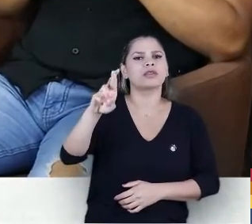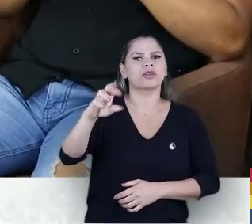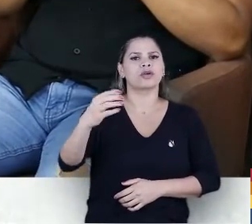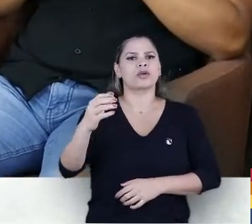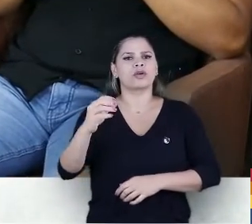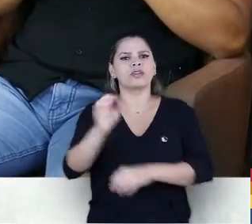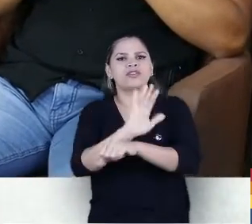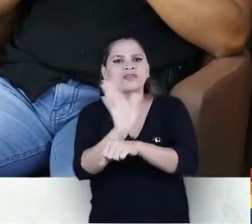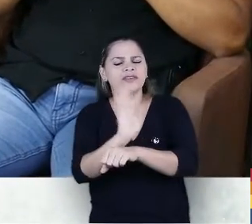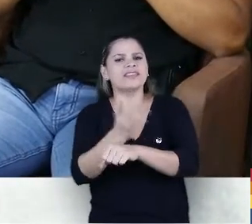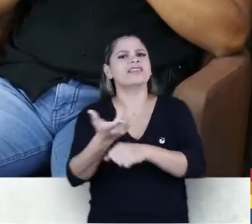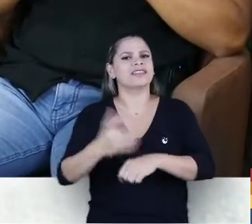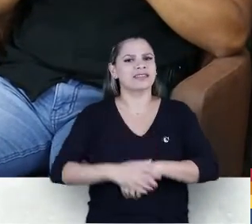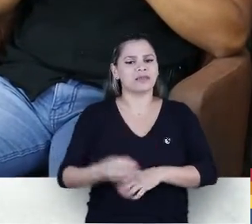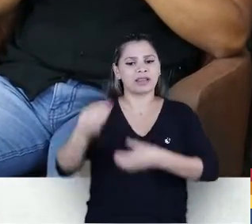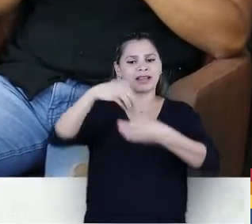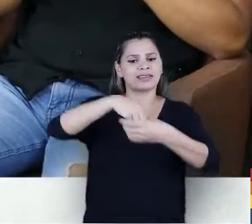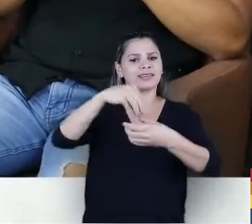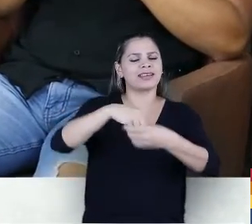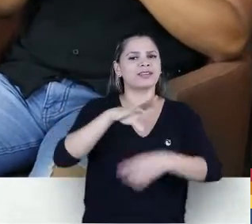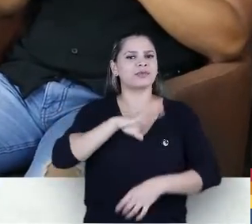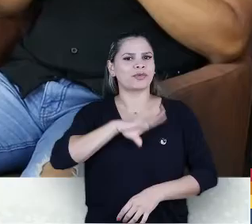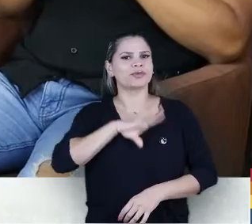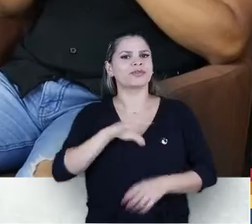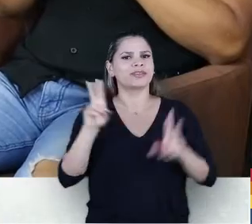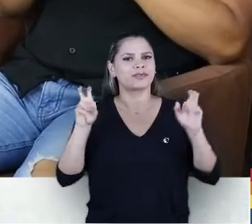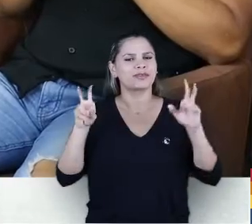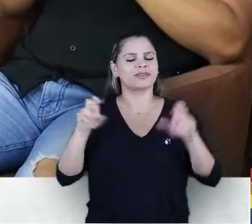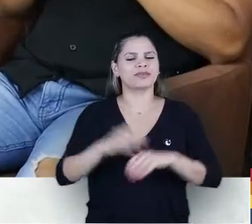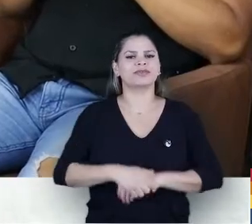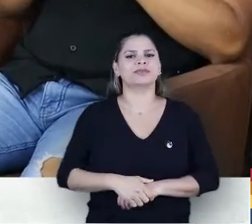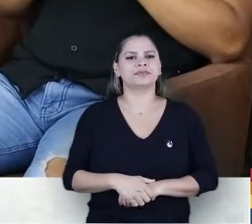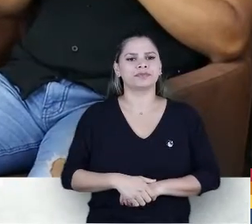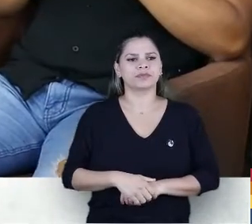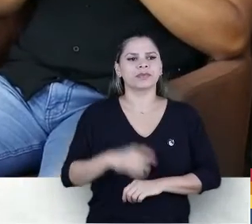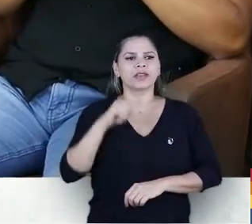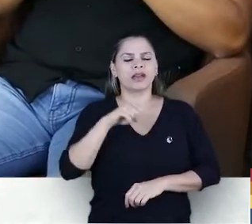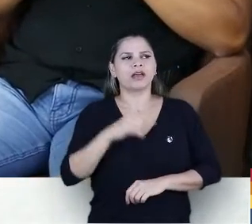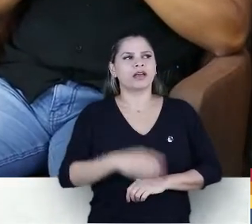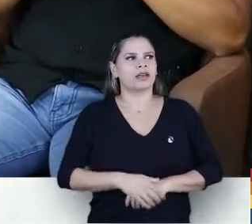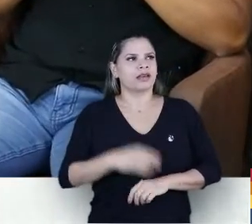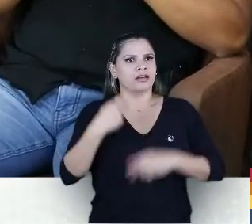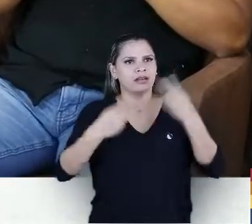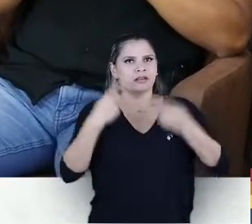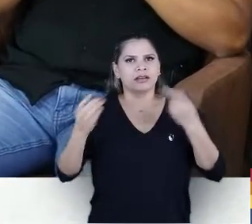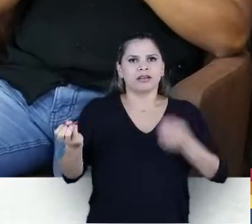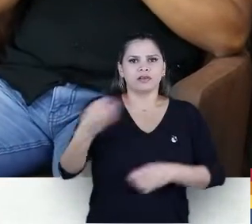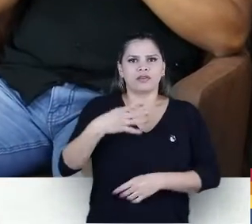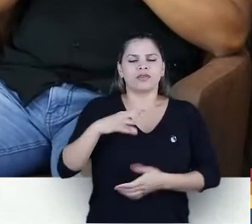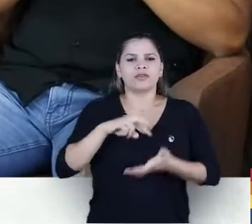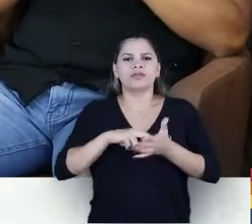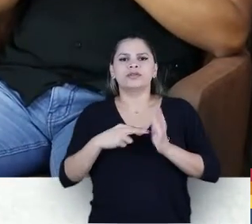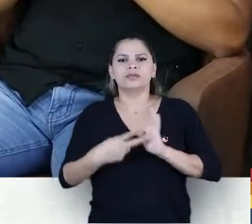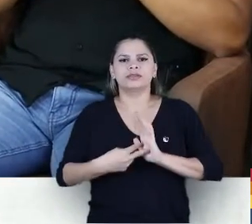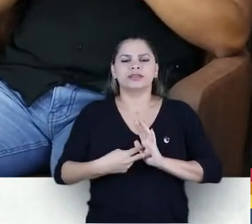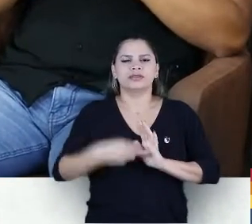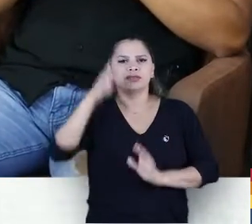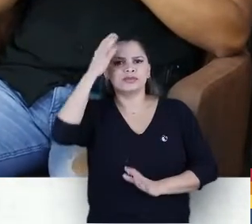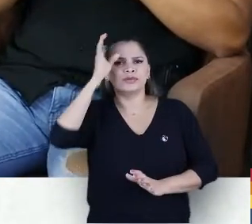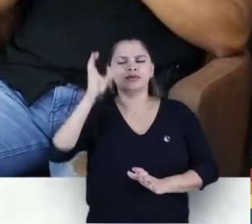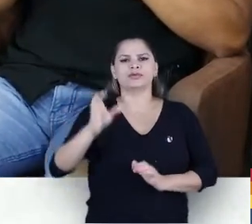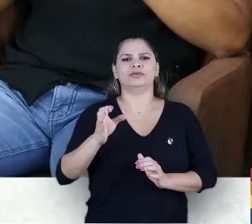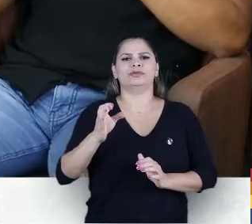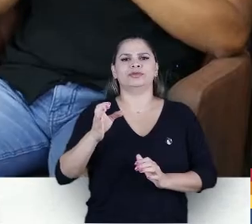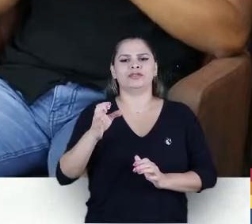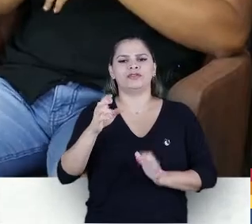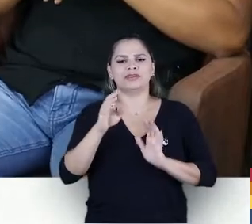porque disputar com a tecnologia é difícil. Né? Eu não ouso disputar com a Netflix, então eu trago a Netflix ao meu lado. Venha cá,